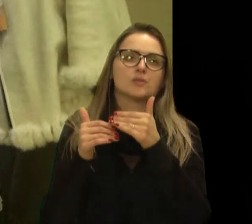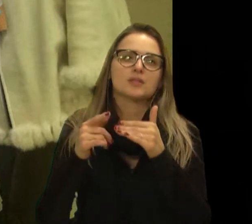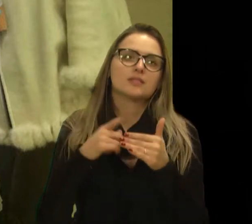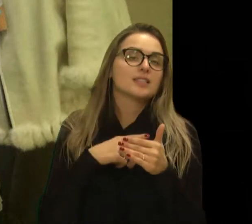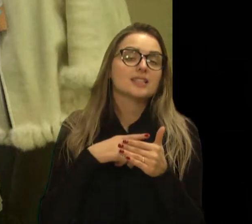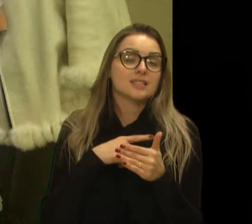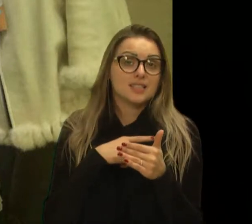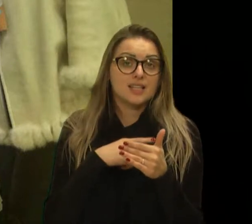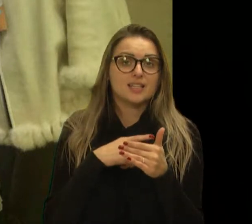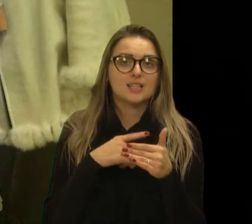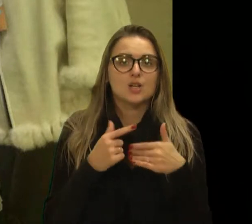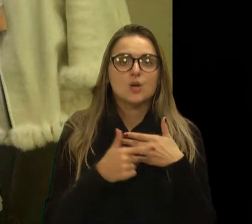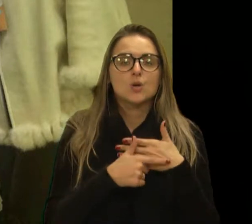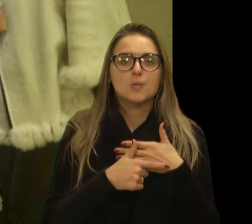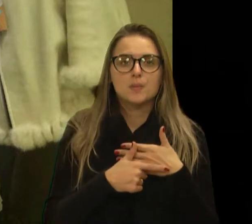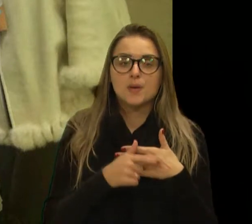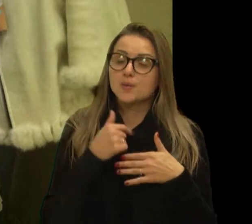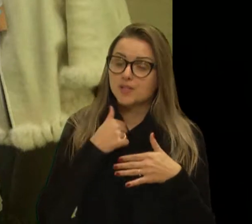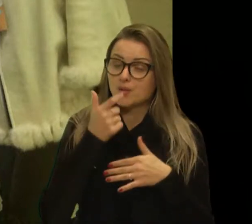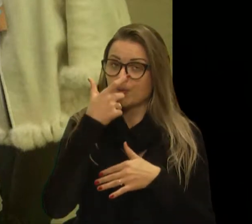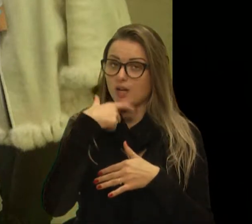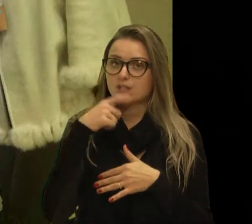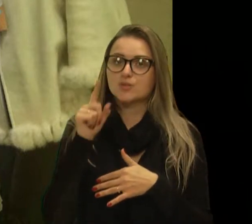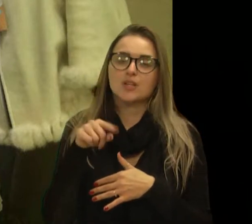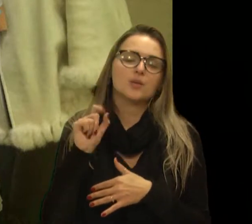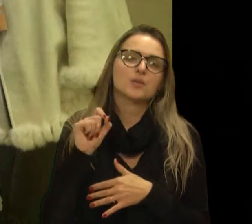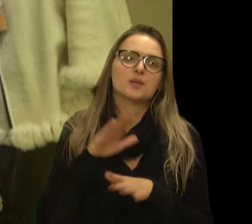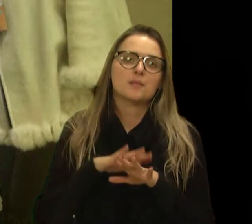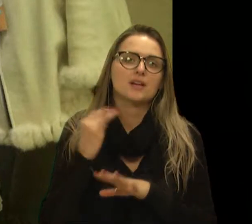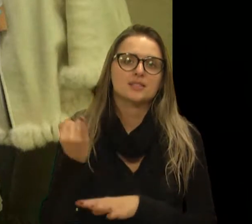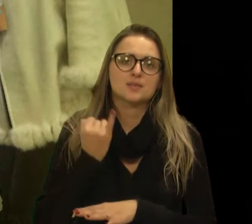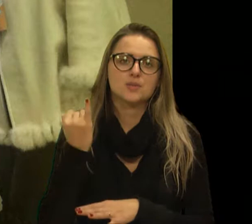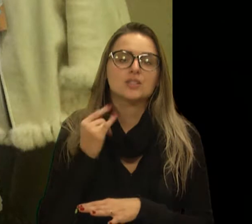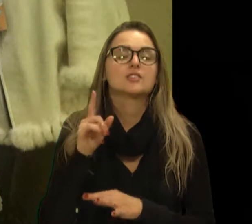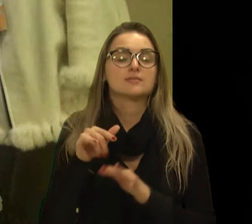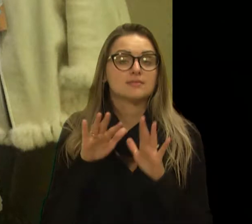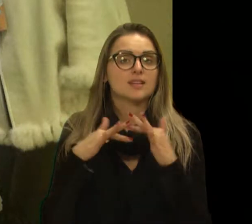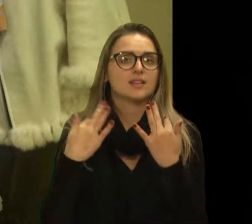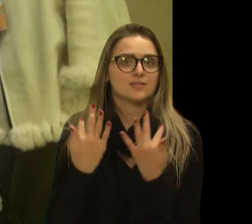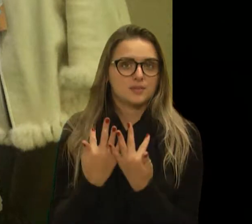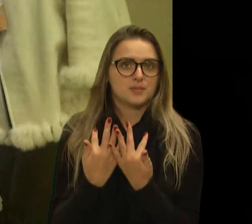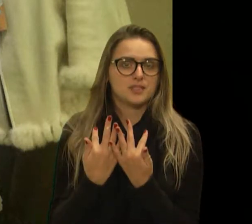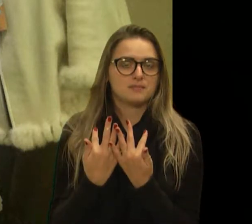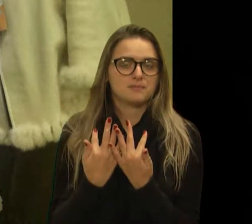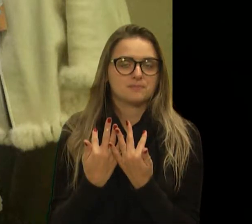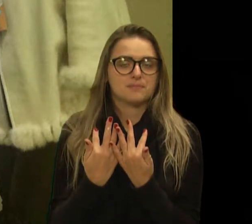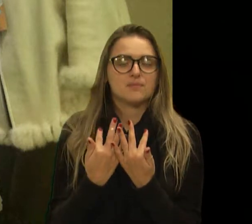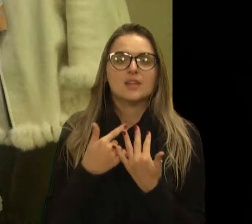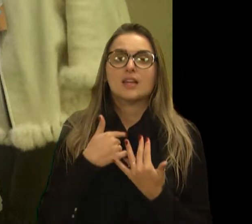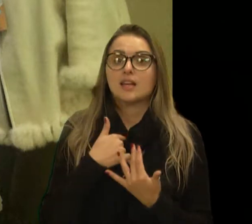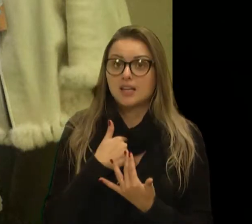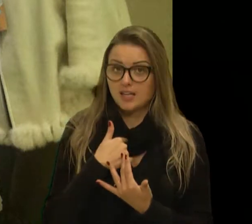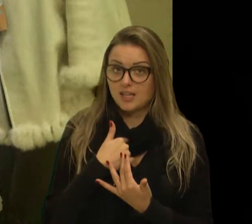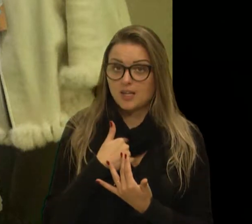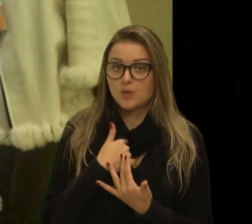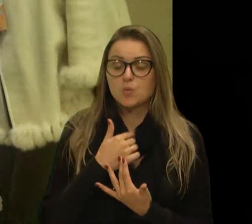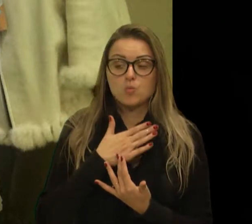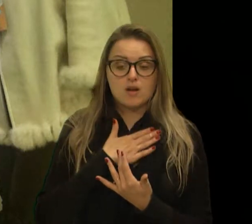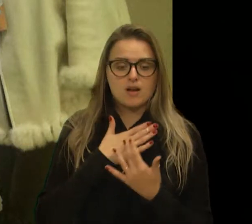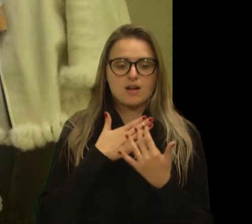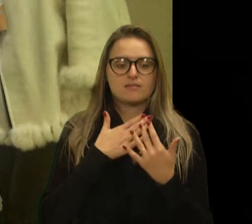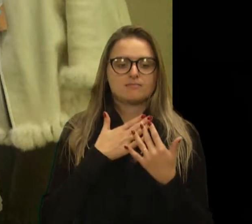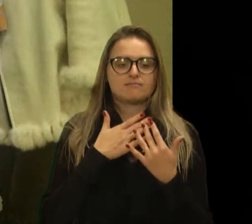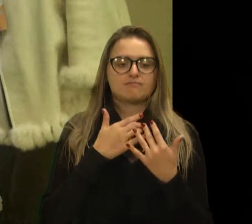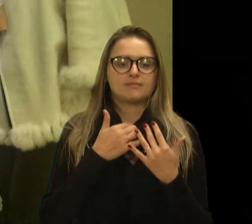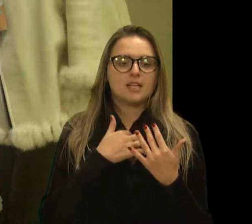pilar, que, ao meu ver, é o mais importante, que é a família. Eu devo à minha família o que